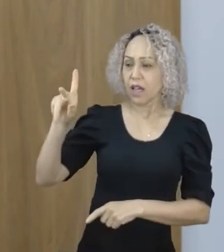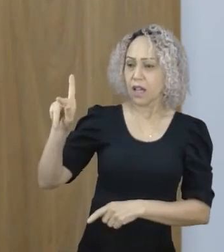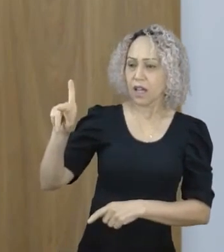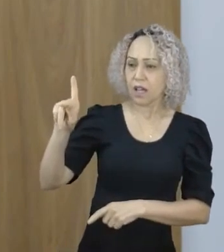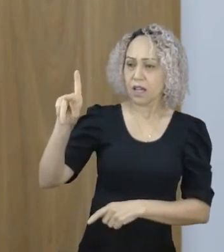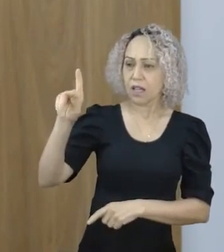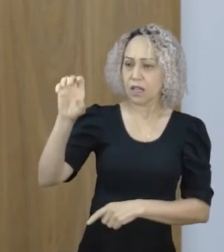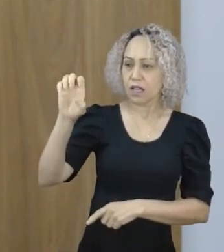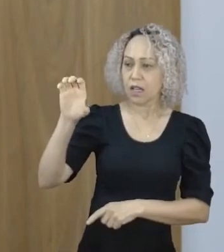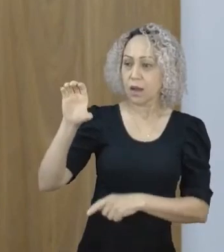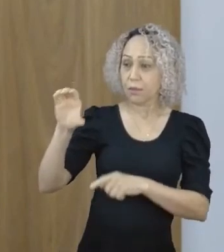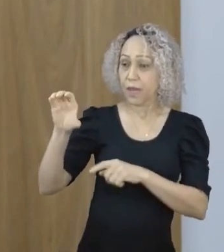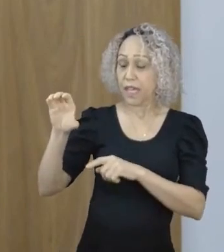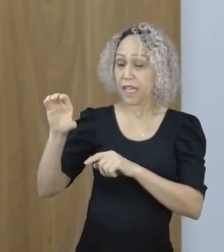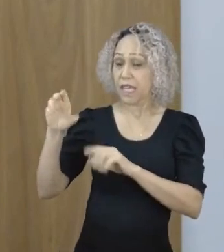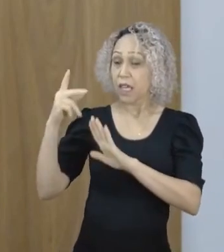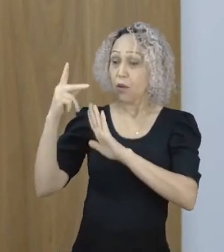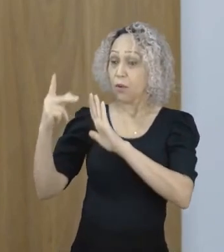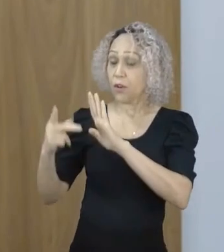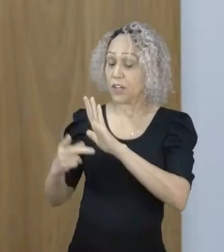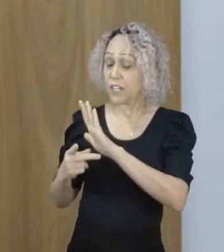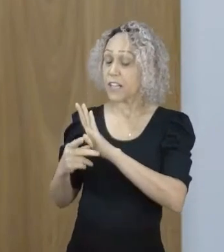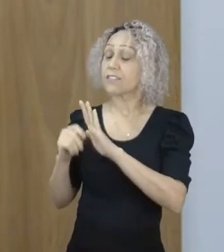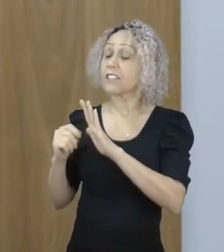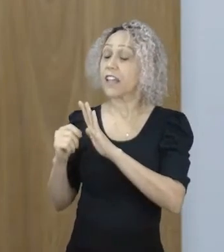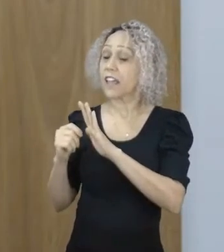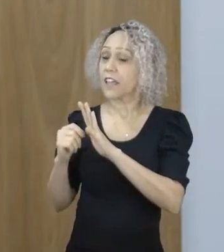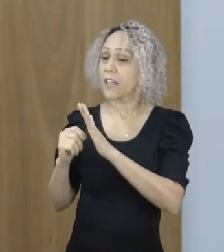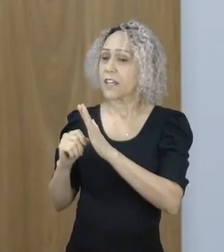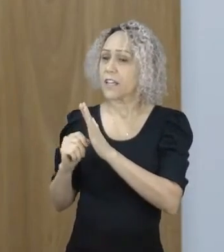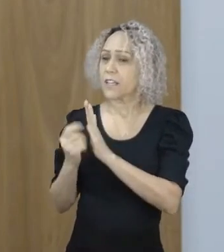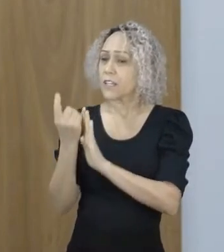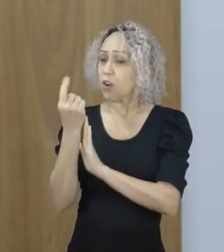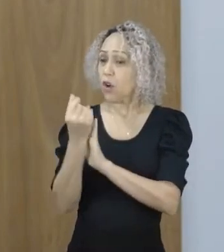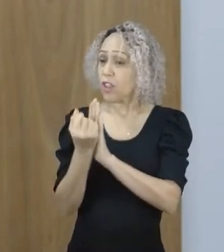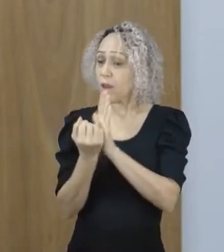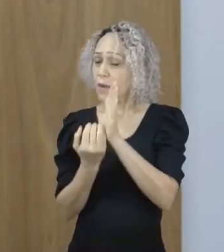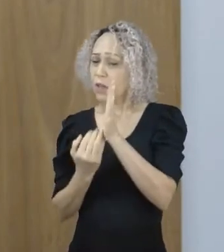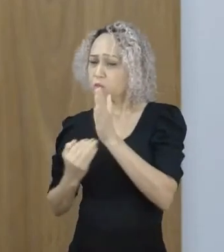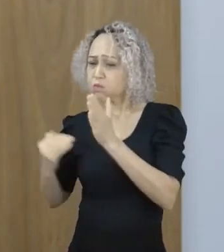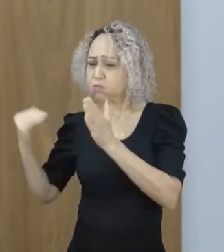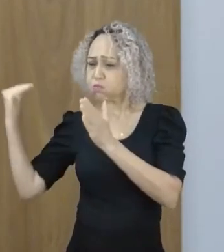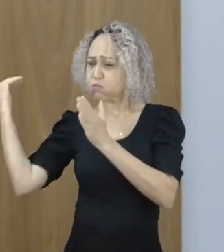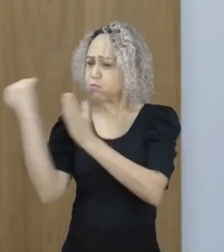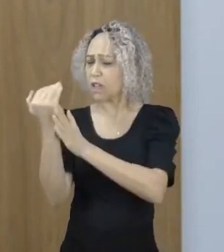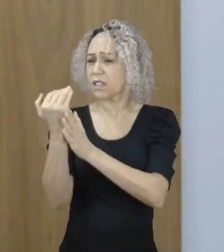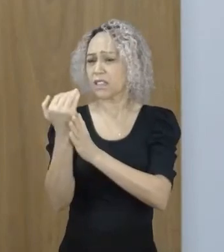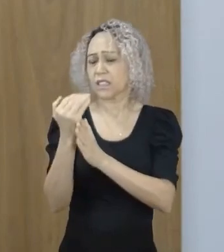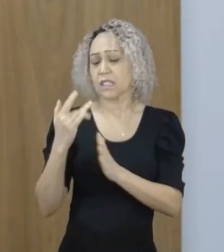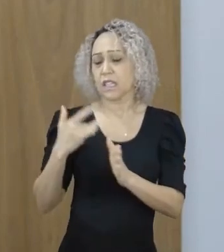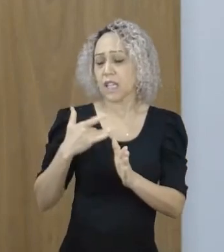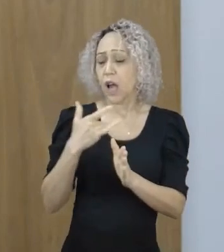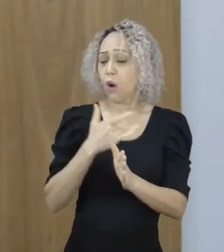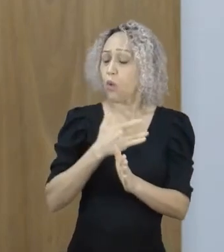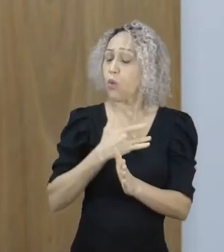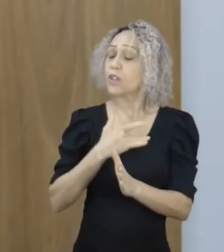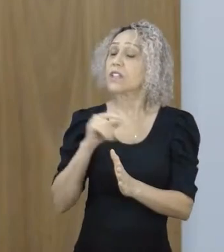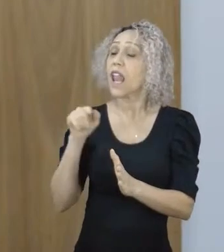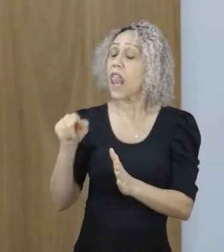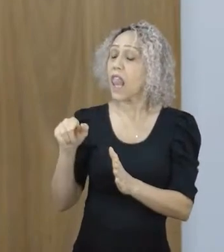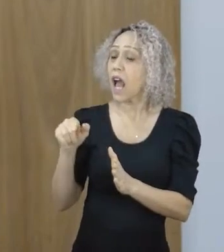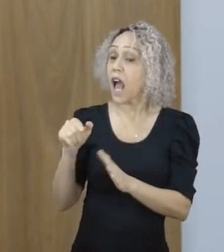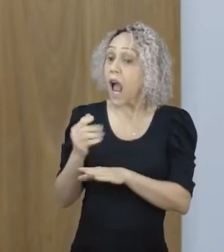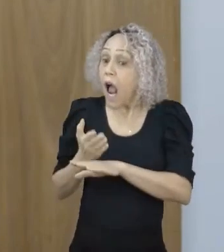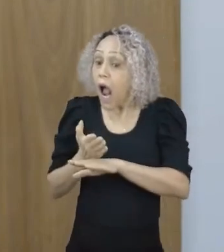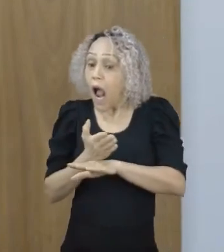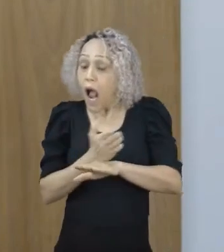permitiu um aumento no orçamento da saúde em relação ao que o governo anterior tinha estabelecido. O orçamento